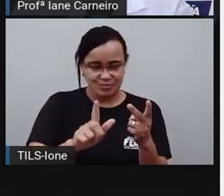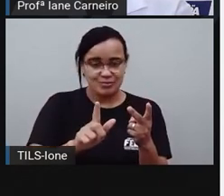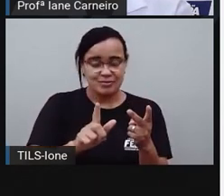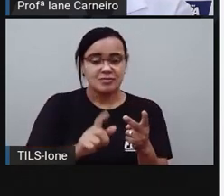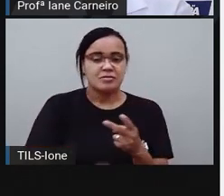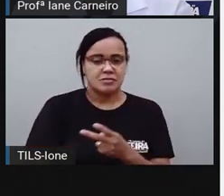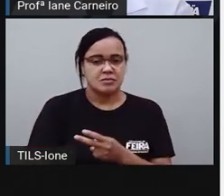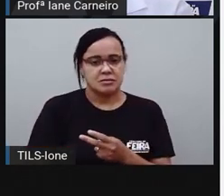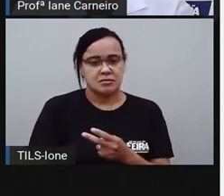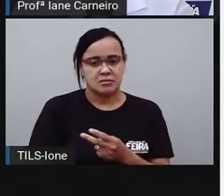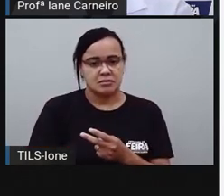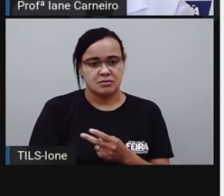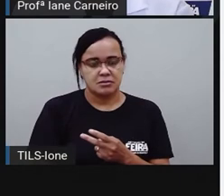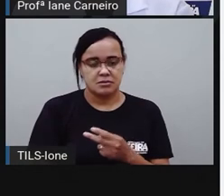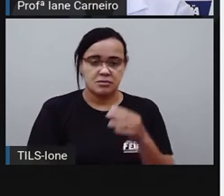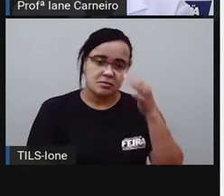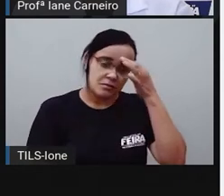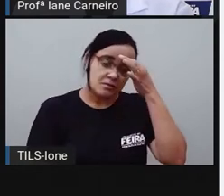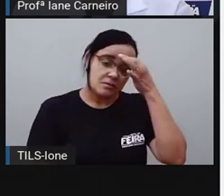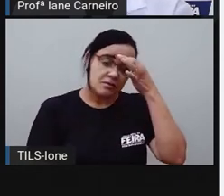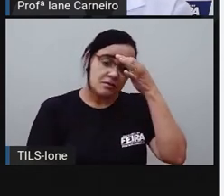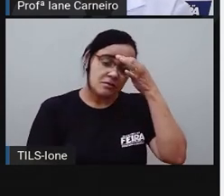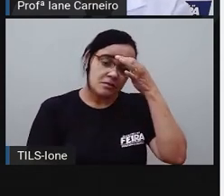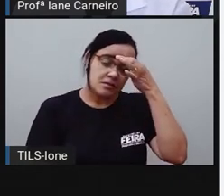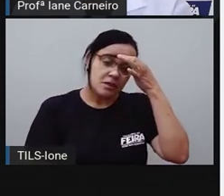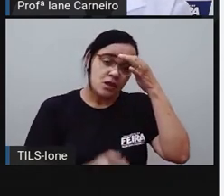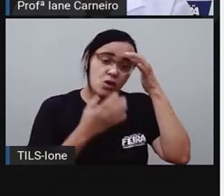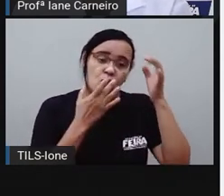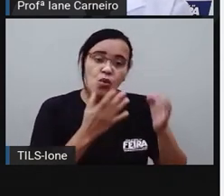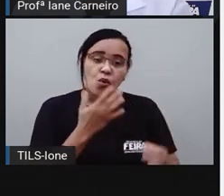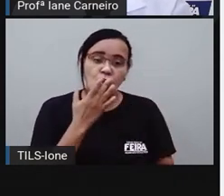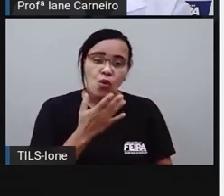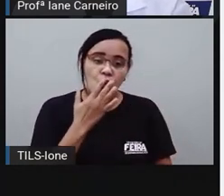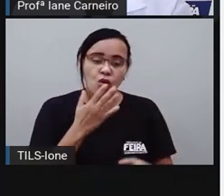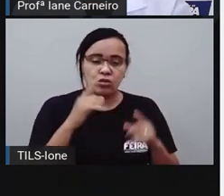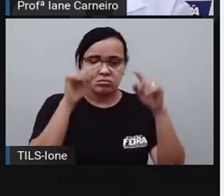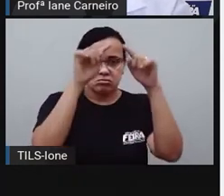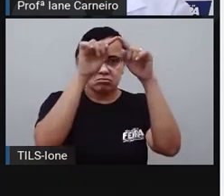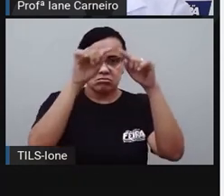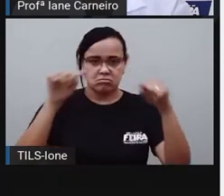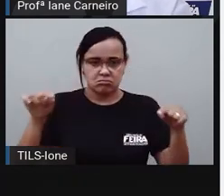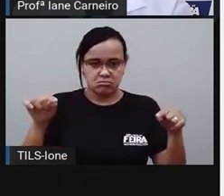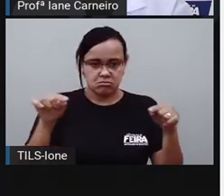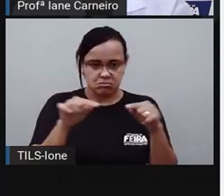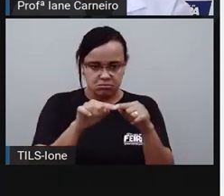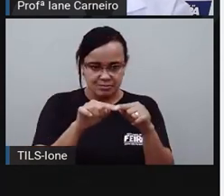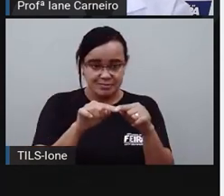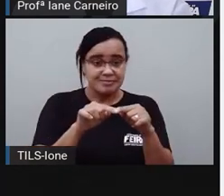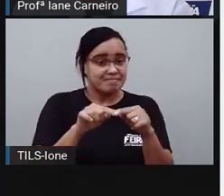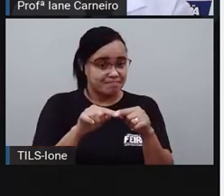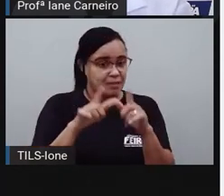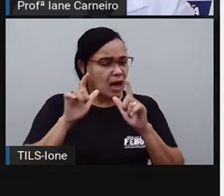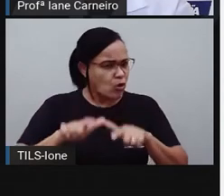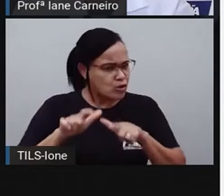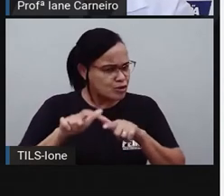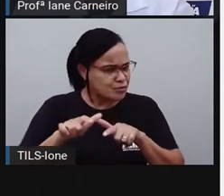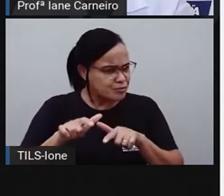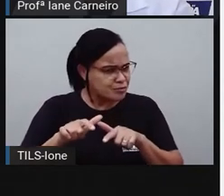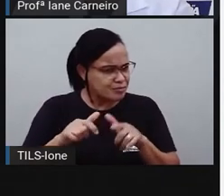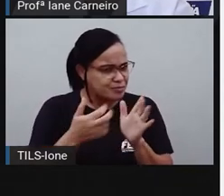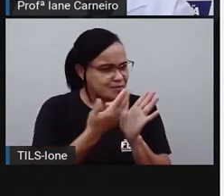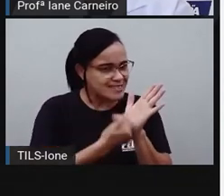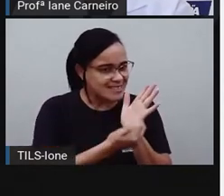Azul. De azul, nós vamos colorir o quê? Os triângulos. Onde é que estão os triângulos? E